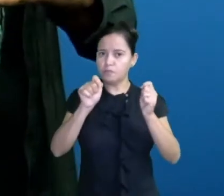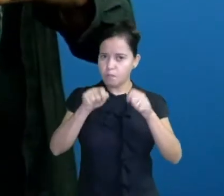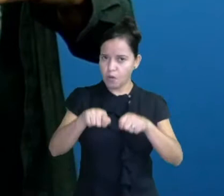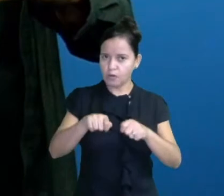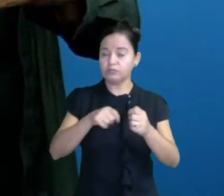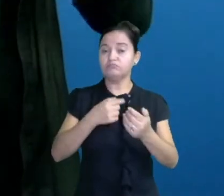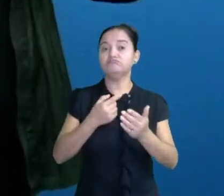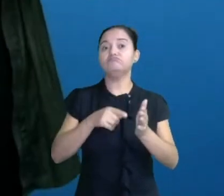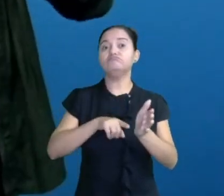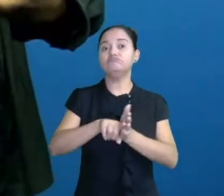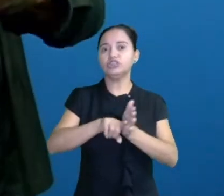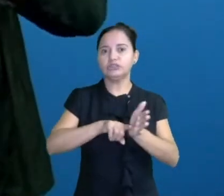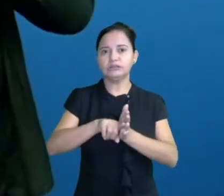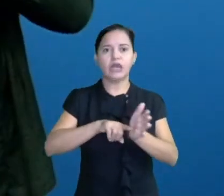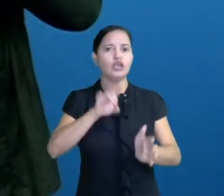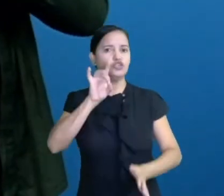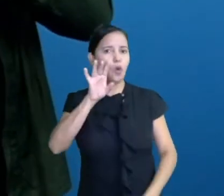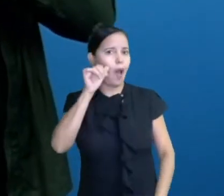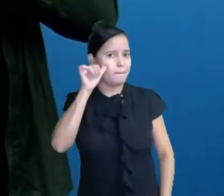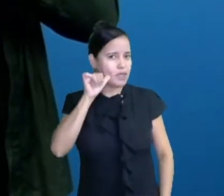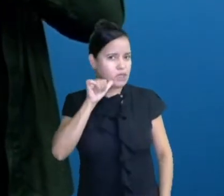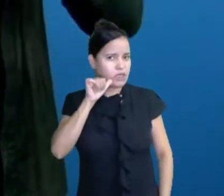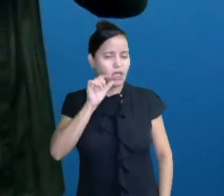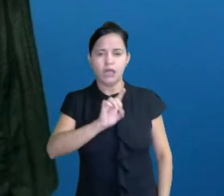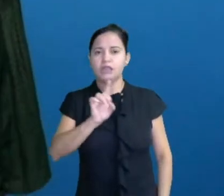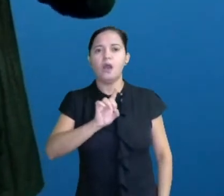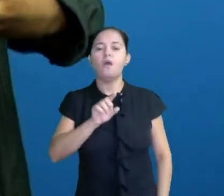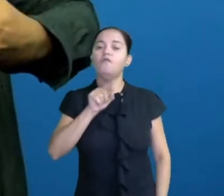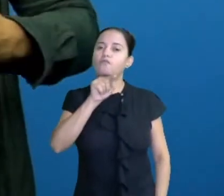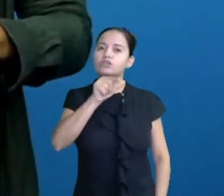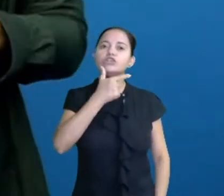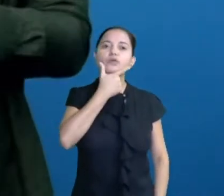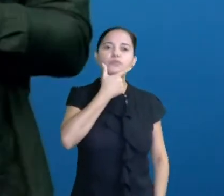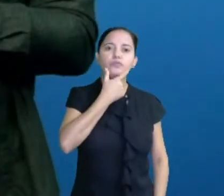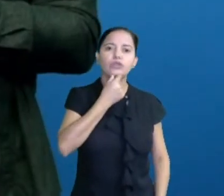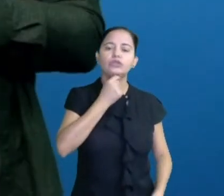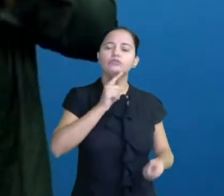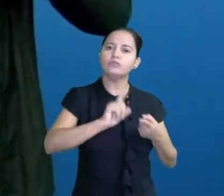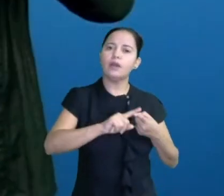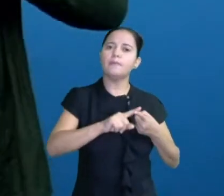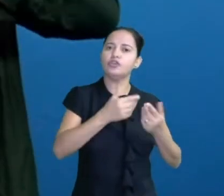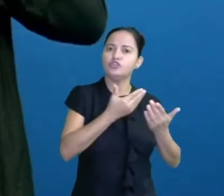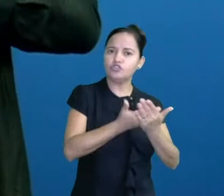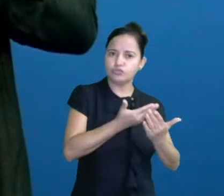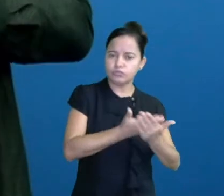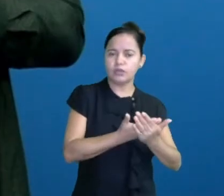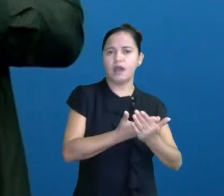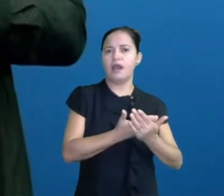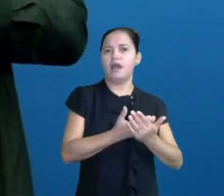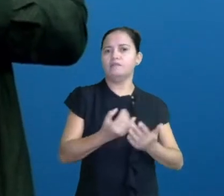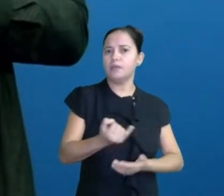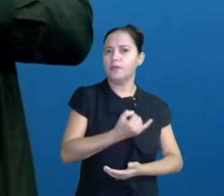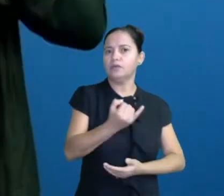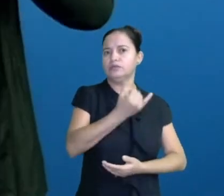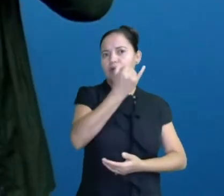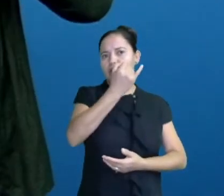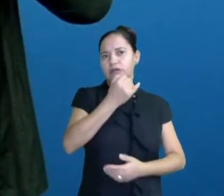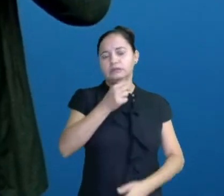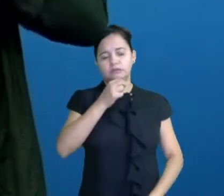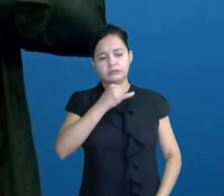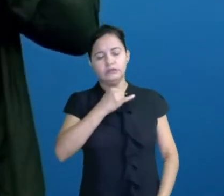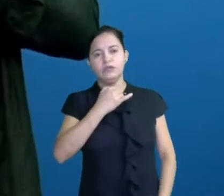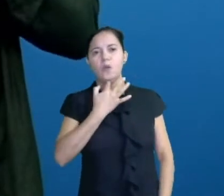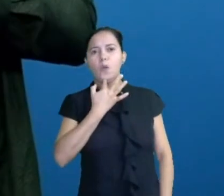para as meninas, para as nossas alunas, mas também para você, aluno. É importante a gente conhecer o outro, porque quando eu conheço o outro, eu